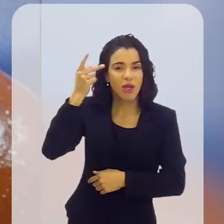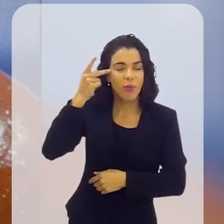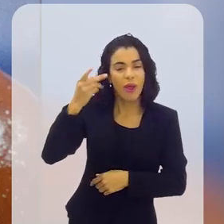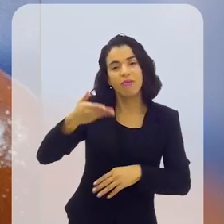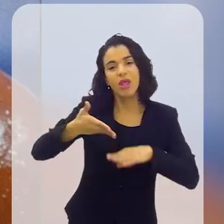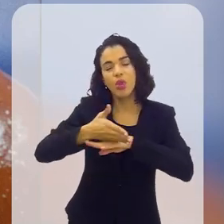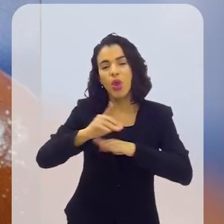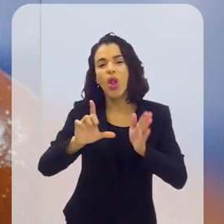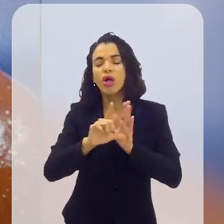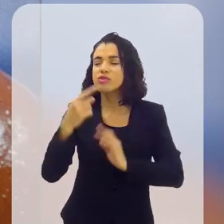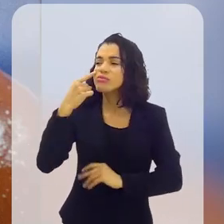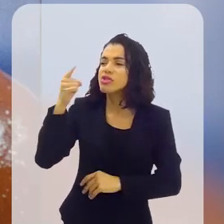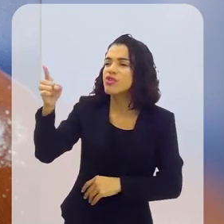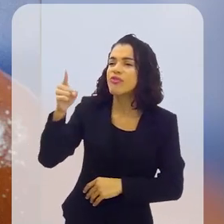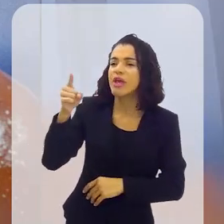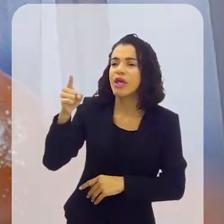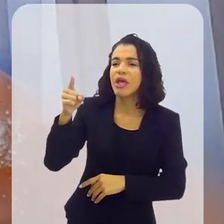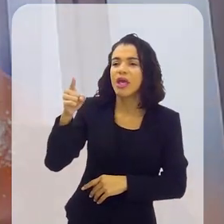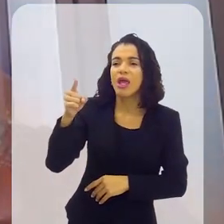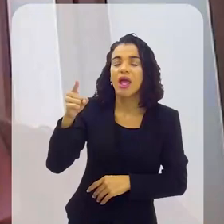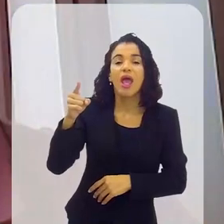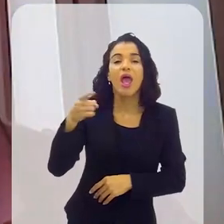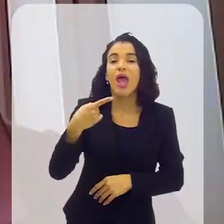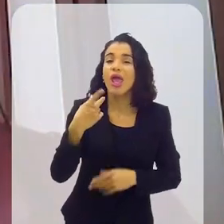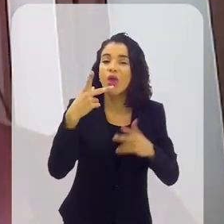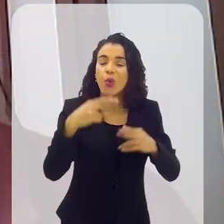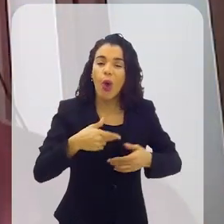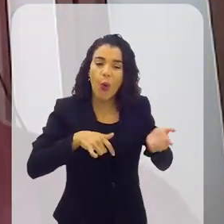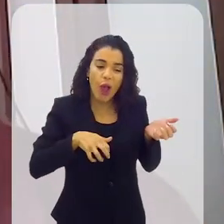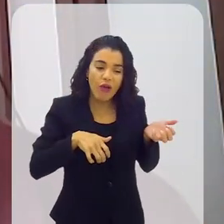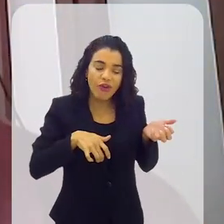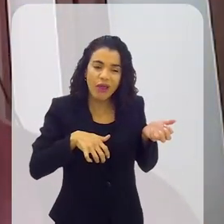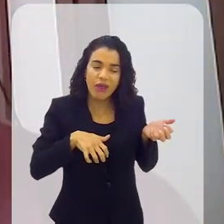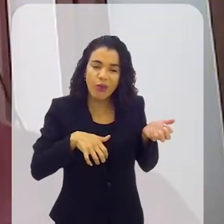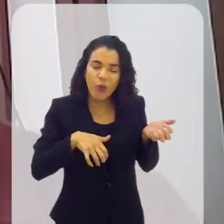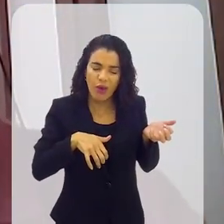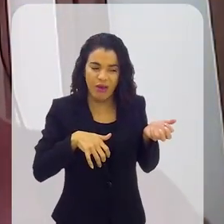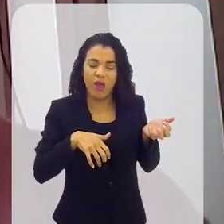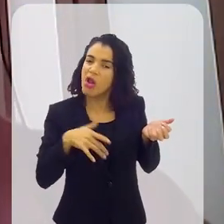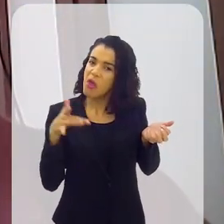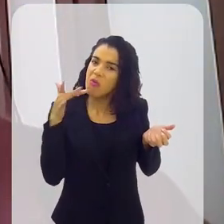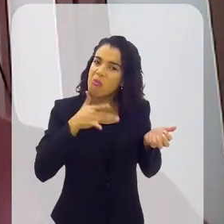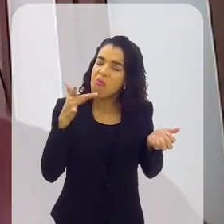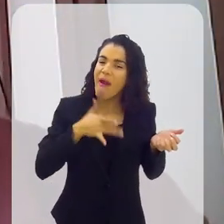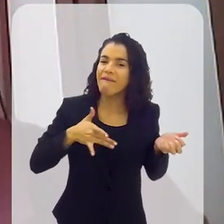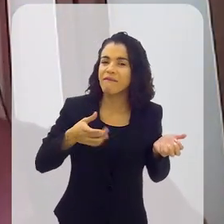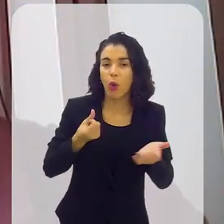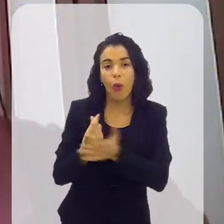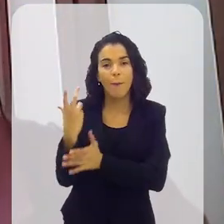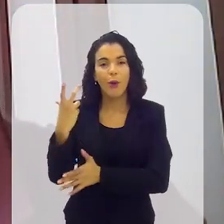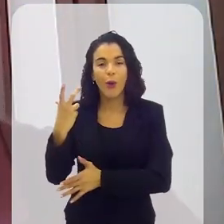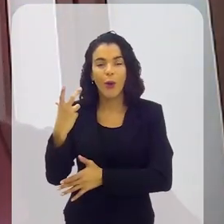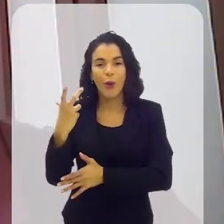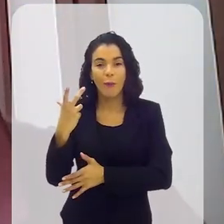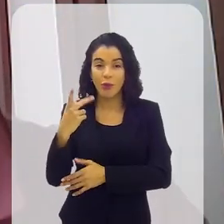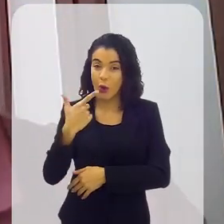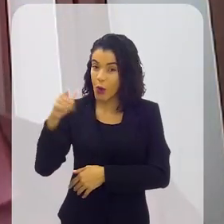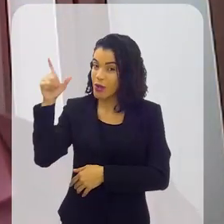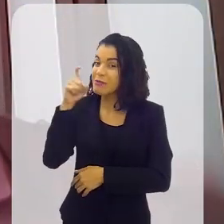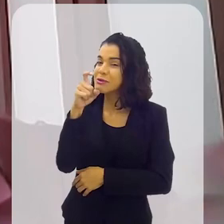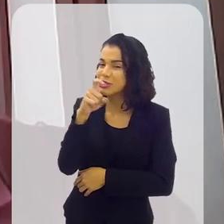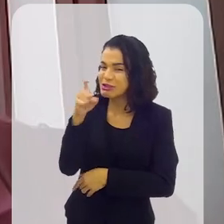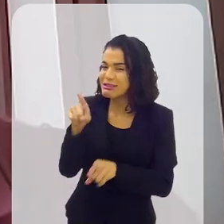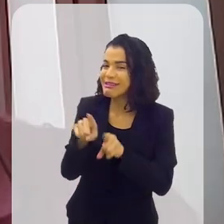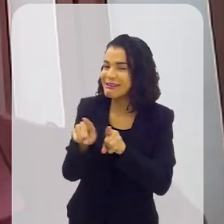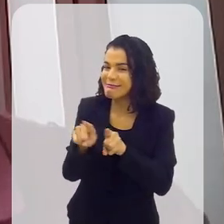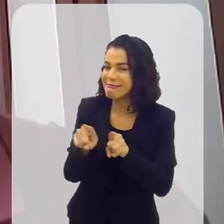entrou na loja Delveco e deixa eu ver aquele instrumento ali. Era um banjo com um braço de cavaquinho. E aí ele começou a tocar, gostou, comprou.